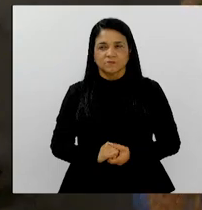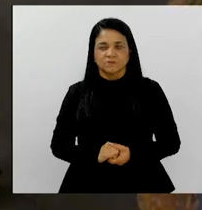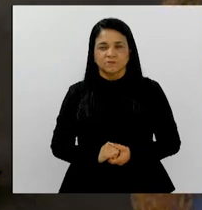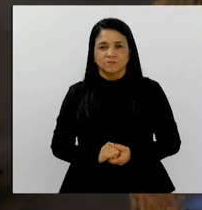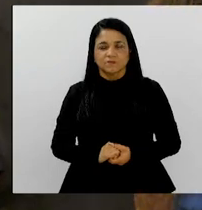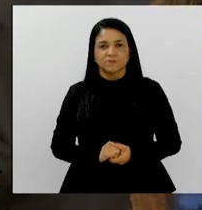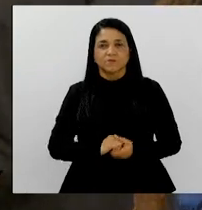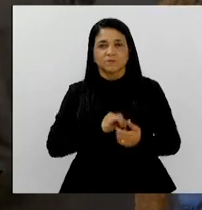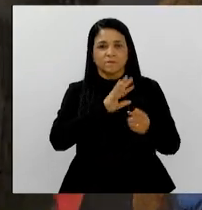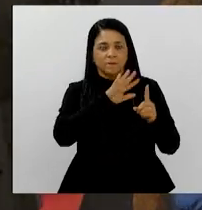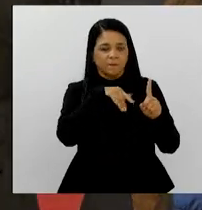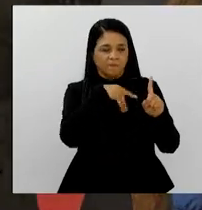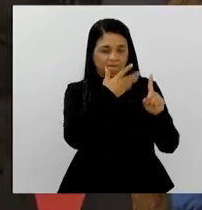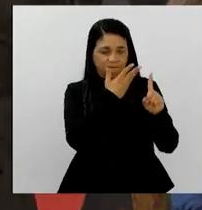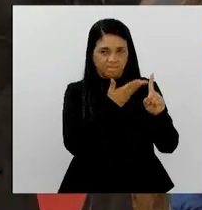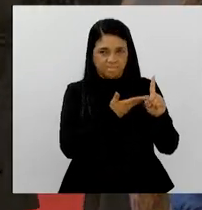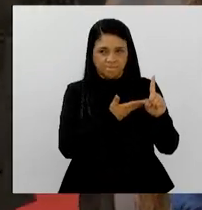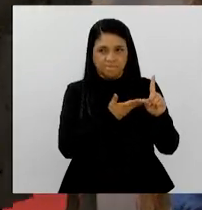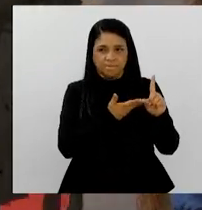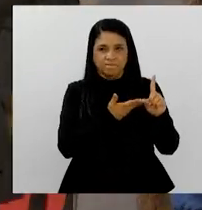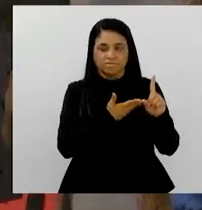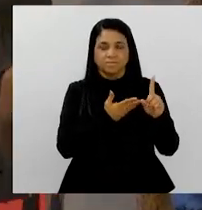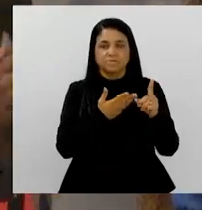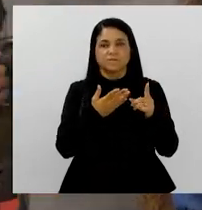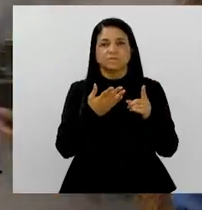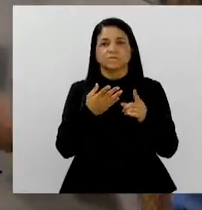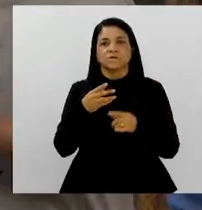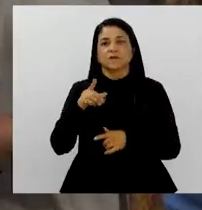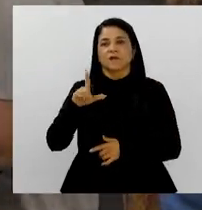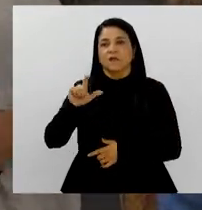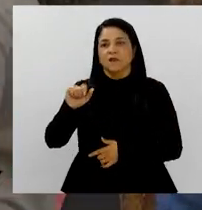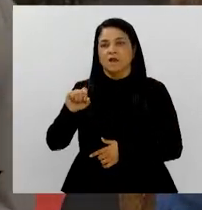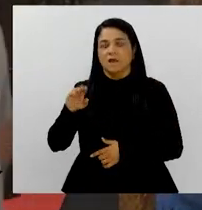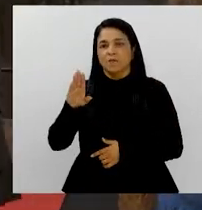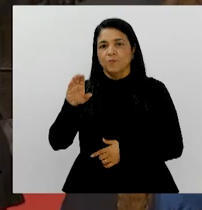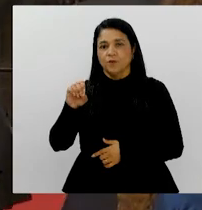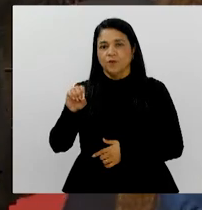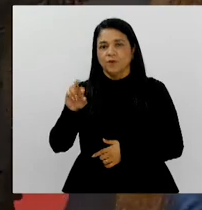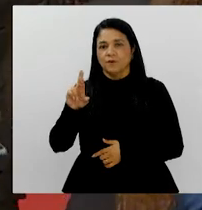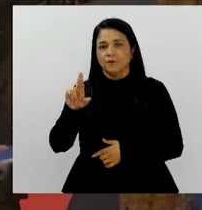Próximo agraciado, Laborative Dance Studio.